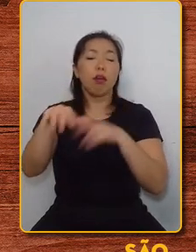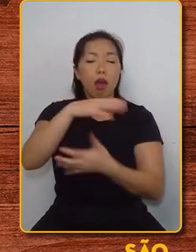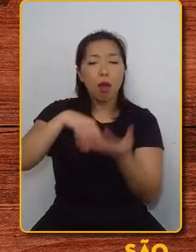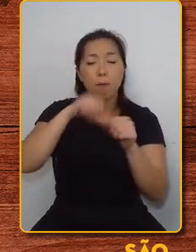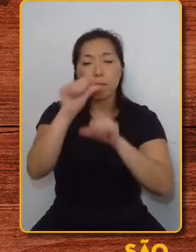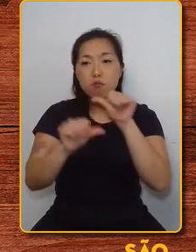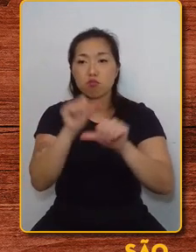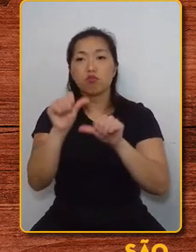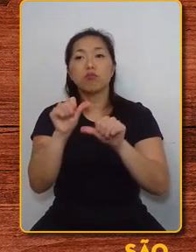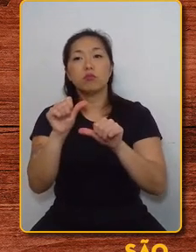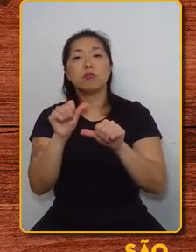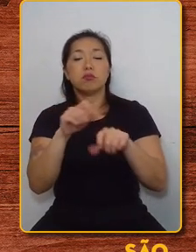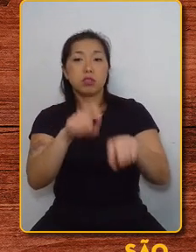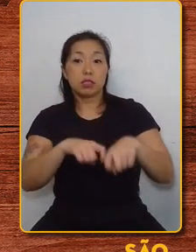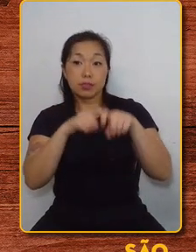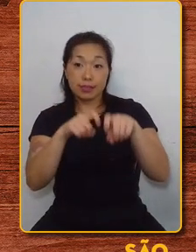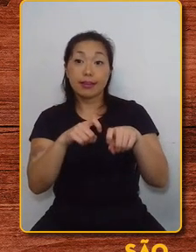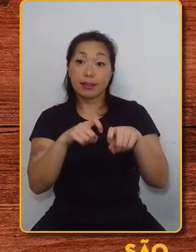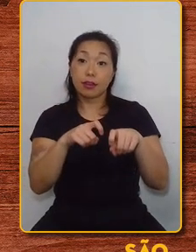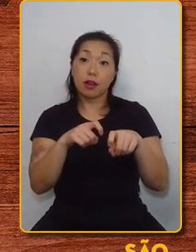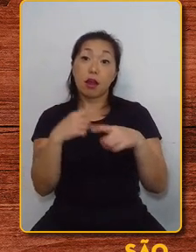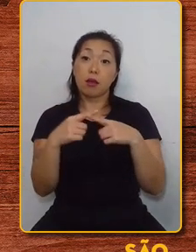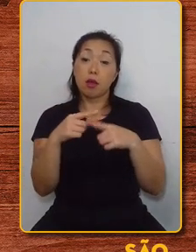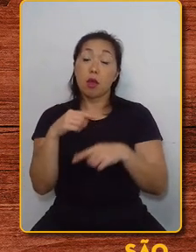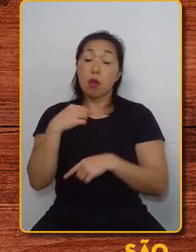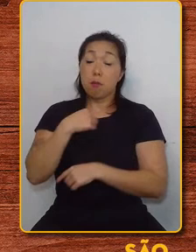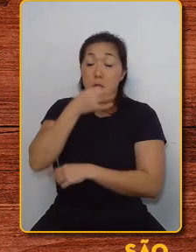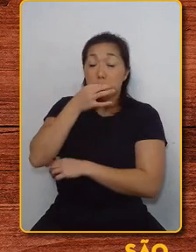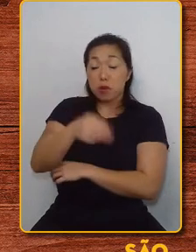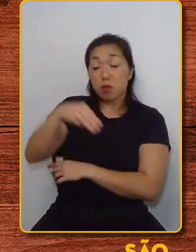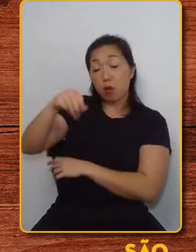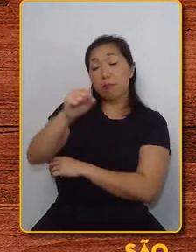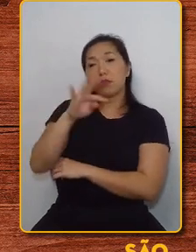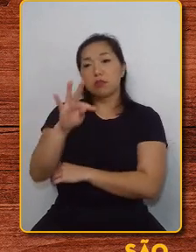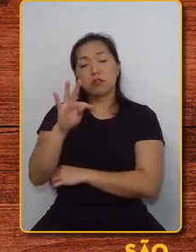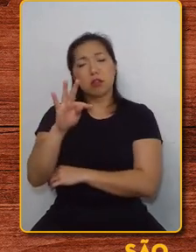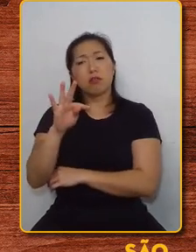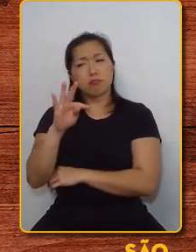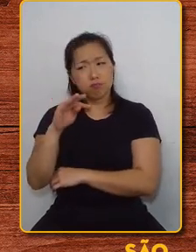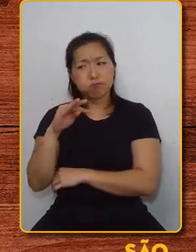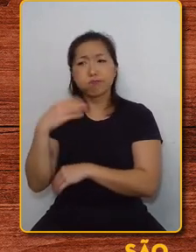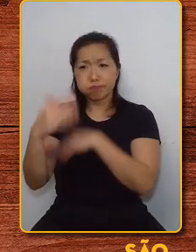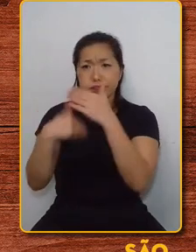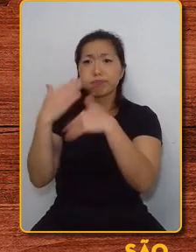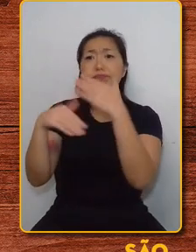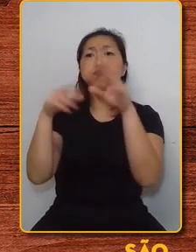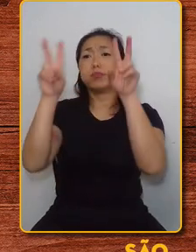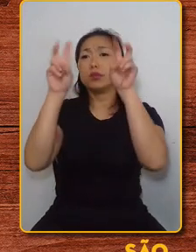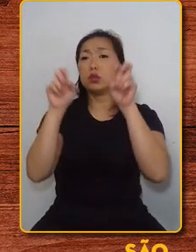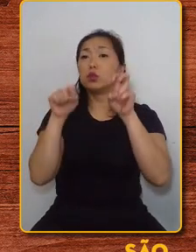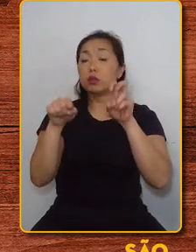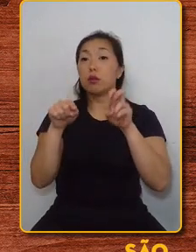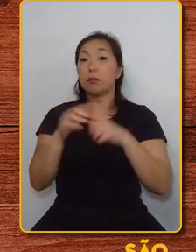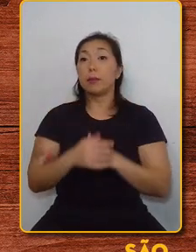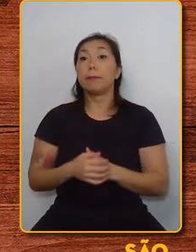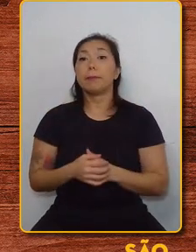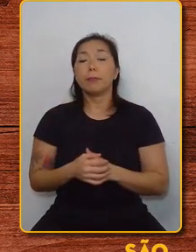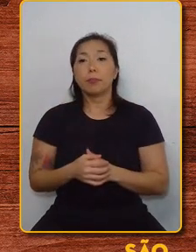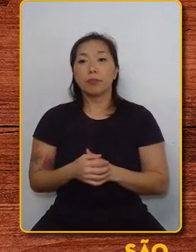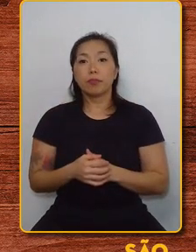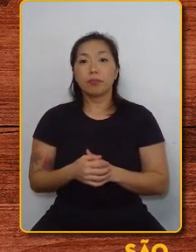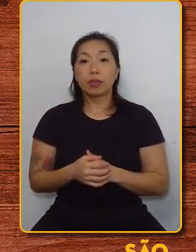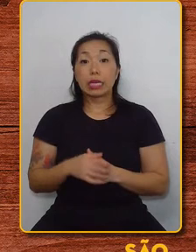popular e hoje é uma proposta que volta à pauta do dia, né? Se há uma coisa que o filme